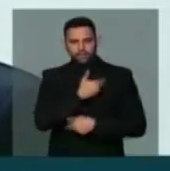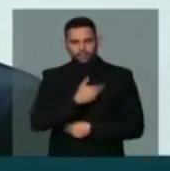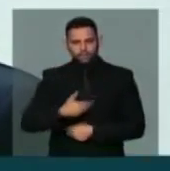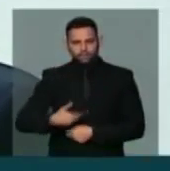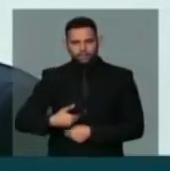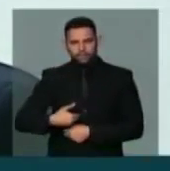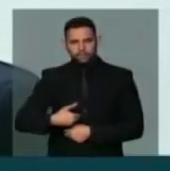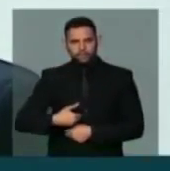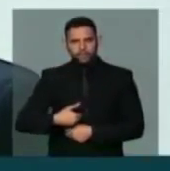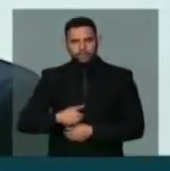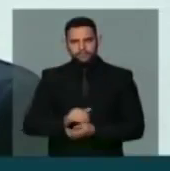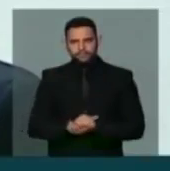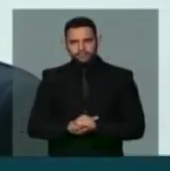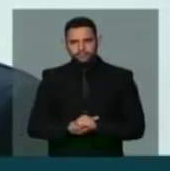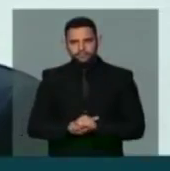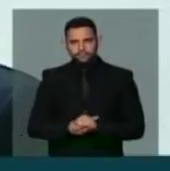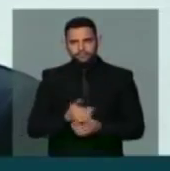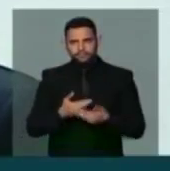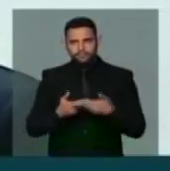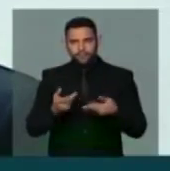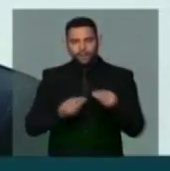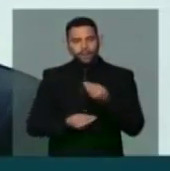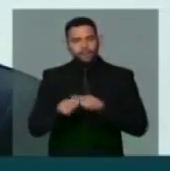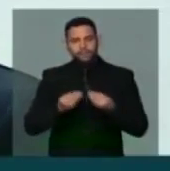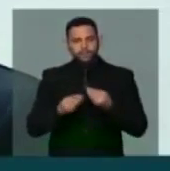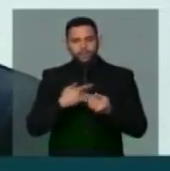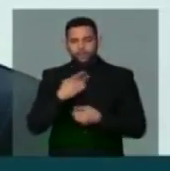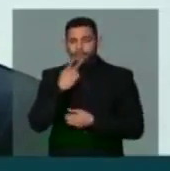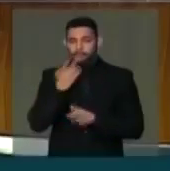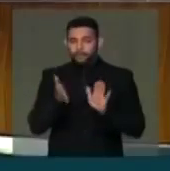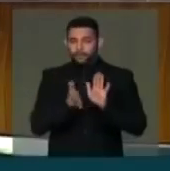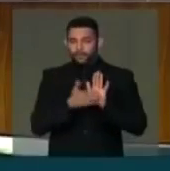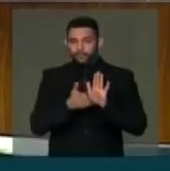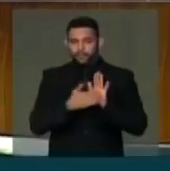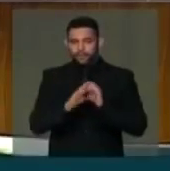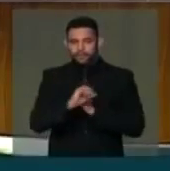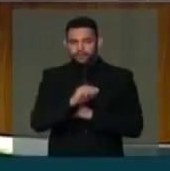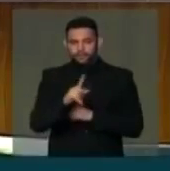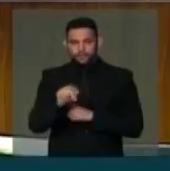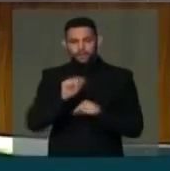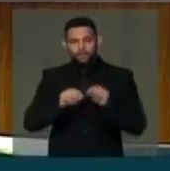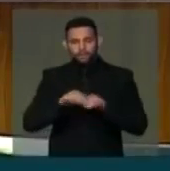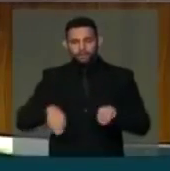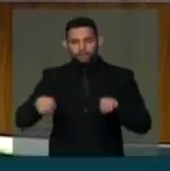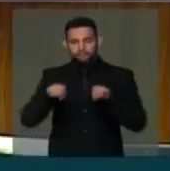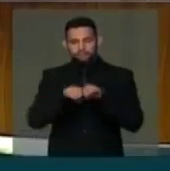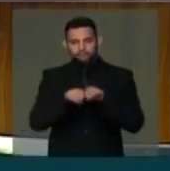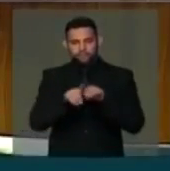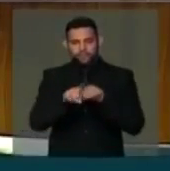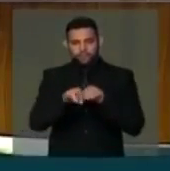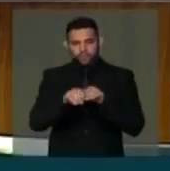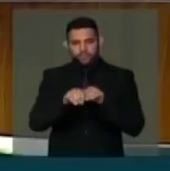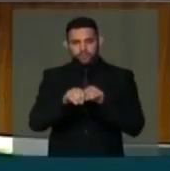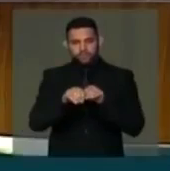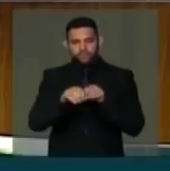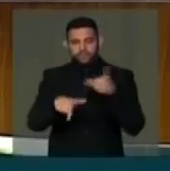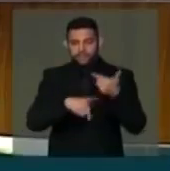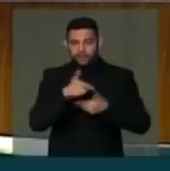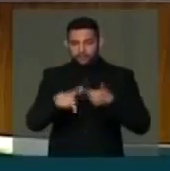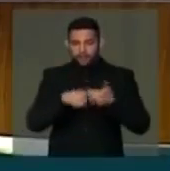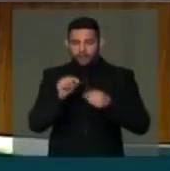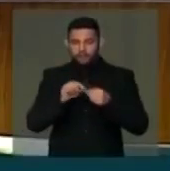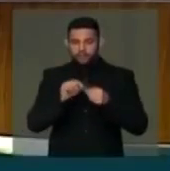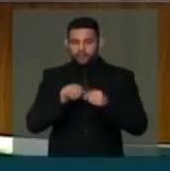brasileiro em relação ao que se propõe a própria CEPIR, que é democratizar as ações